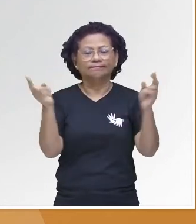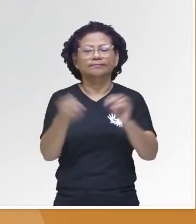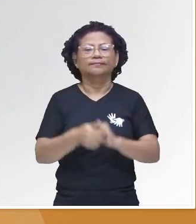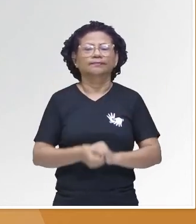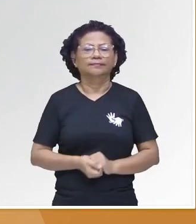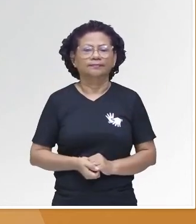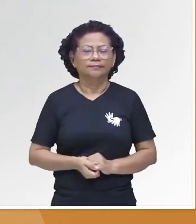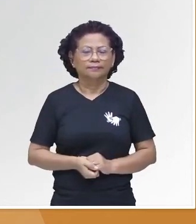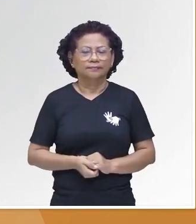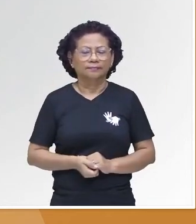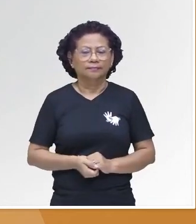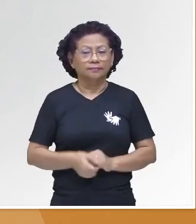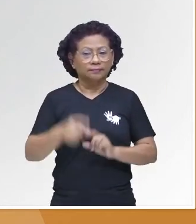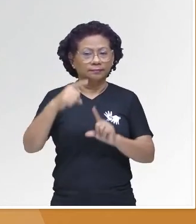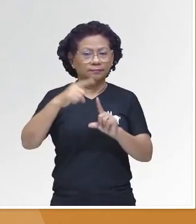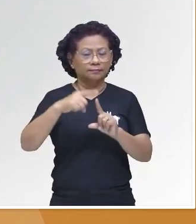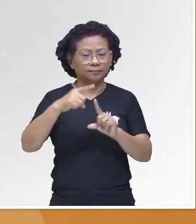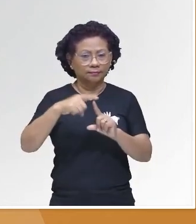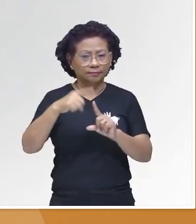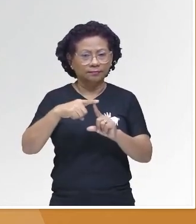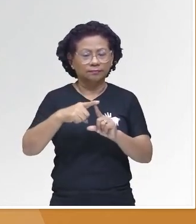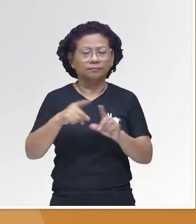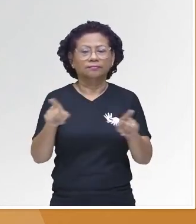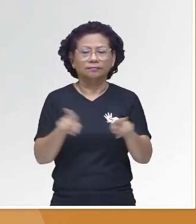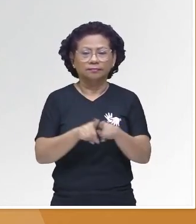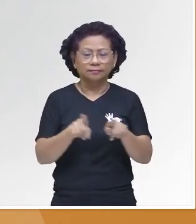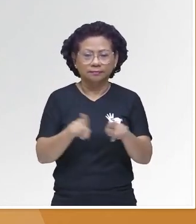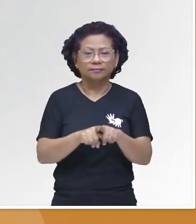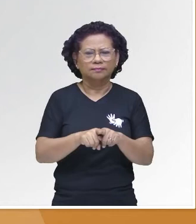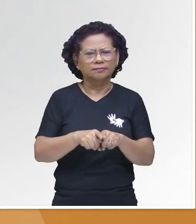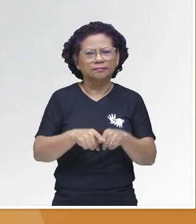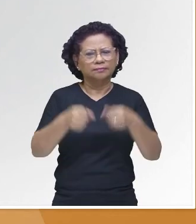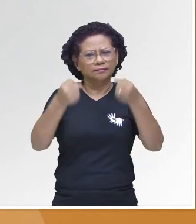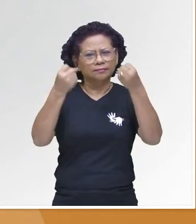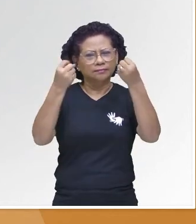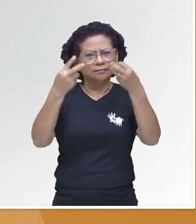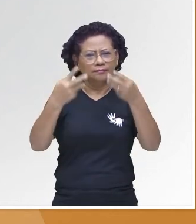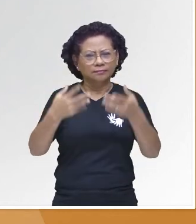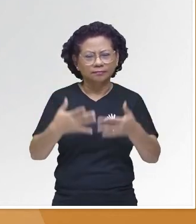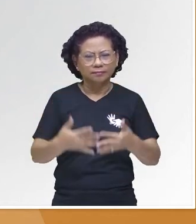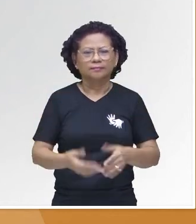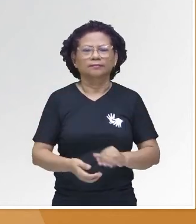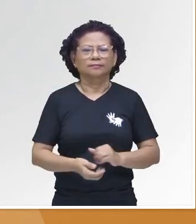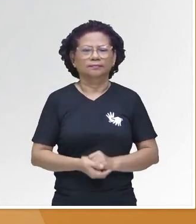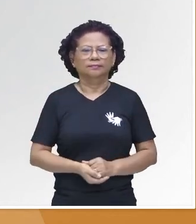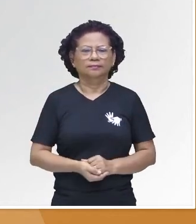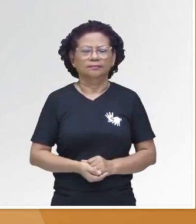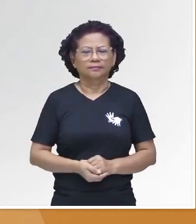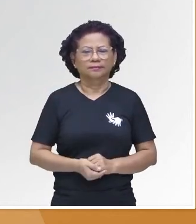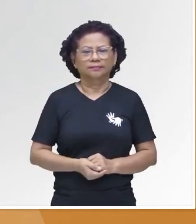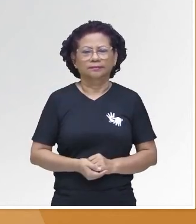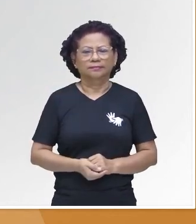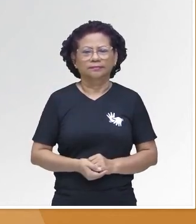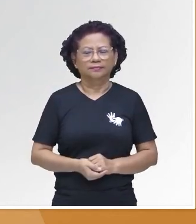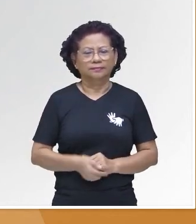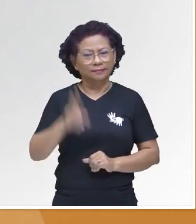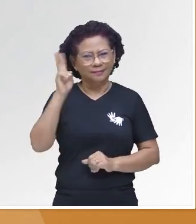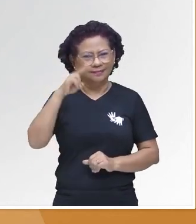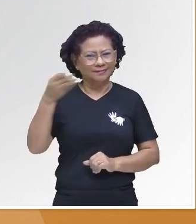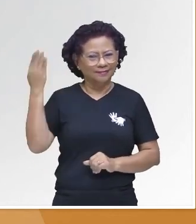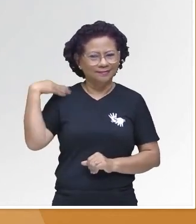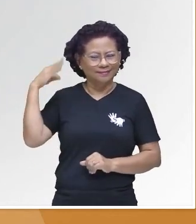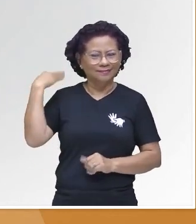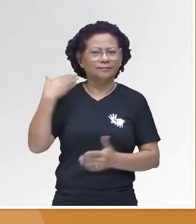outra fonte renovável, inclusive nós já falamos também dessa fonte renovável, né, em outra aula, são